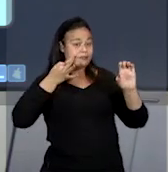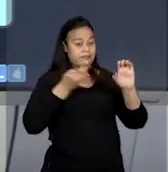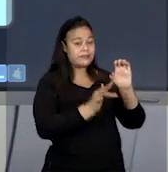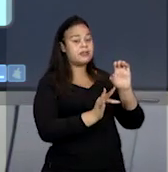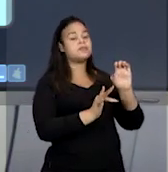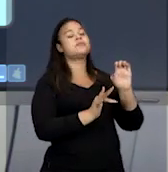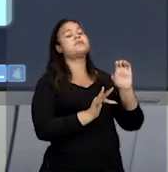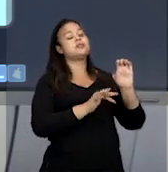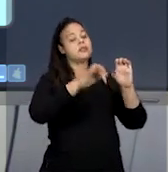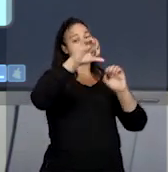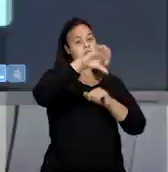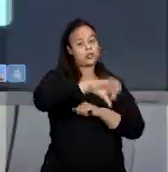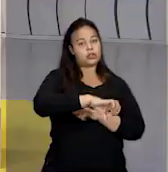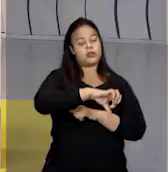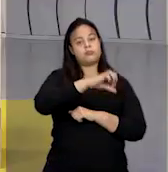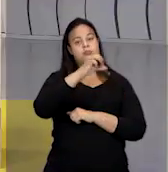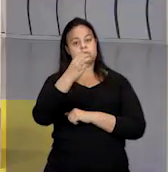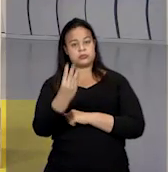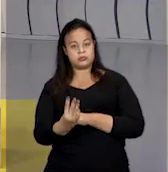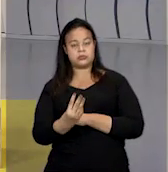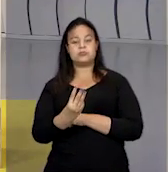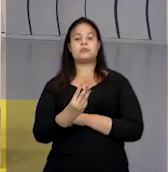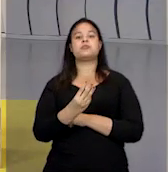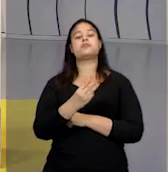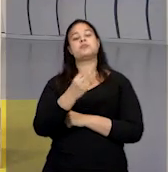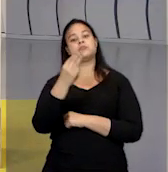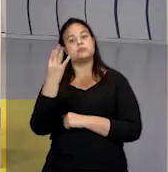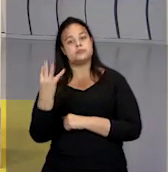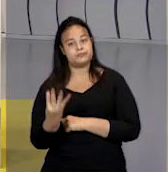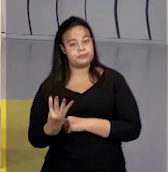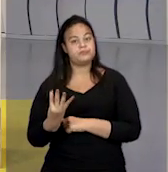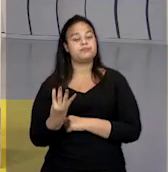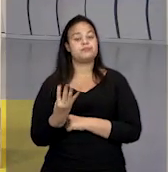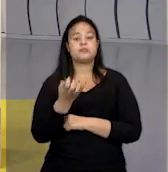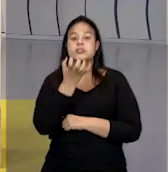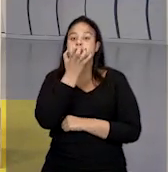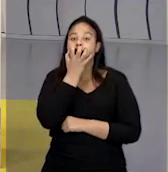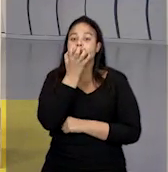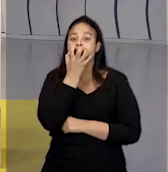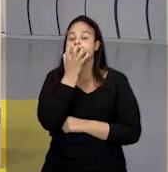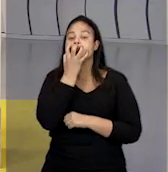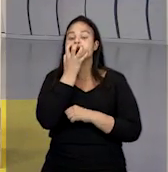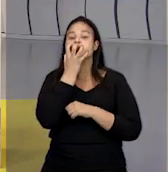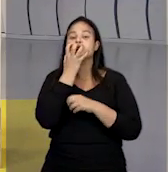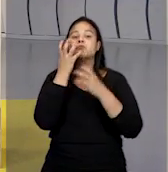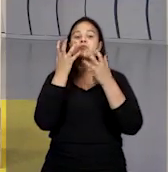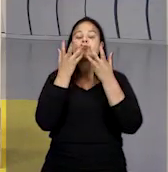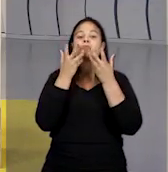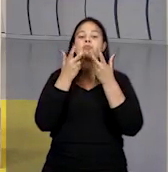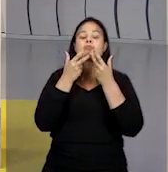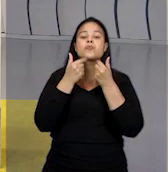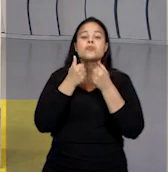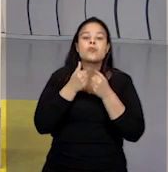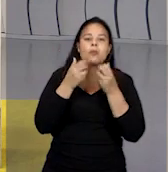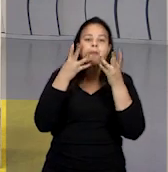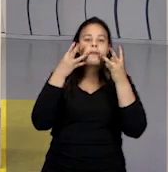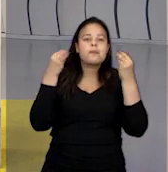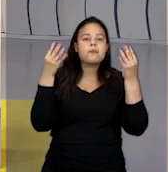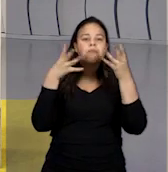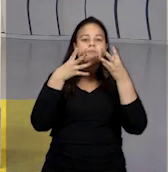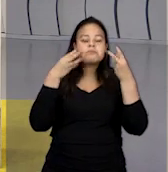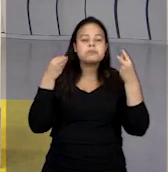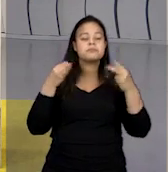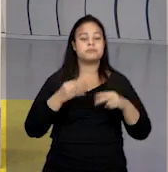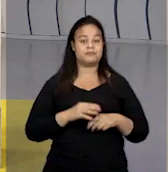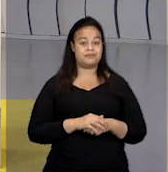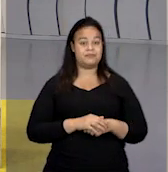aí de 9 para 3 para 4. Epistasia recessiva. Um gene